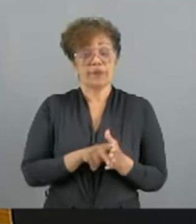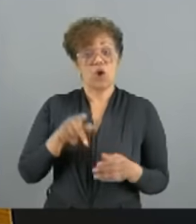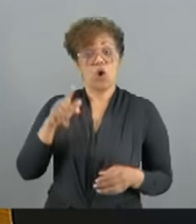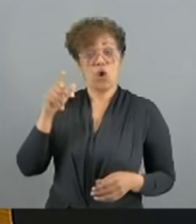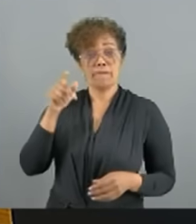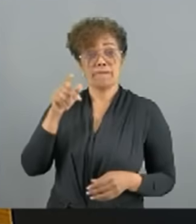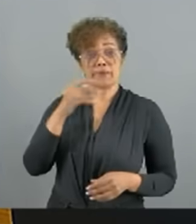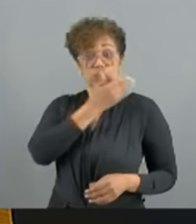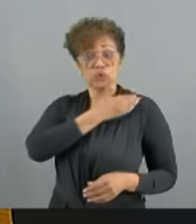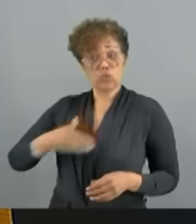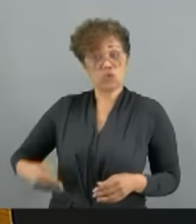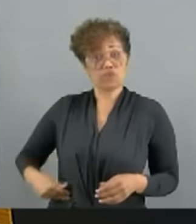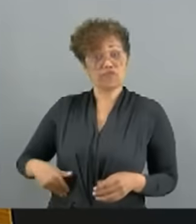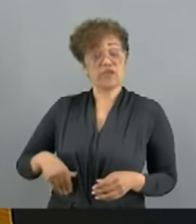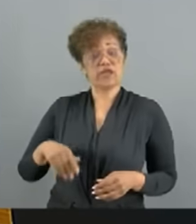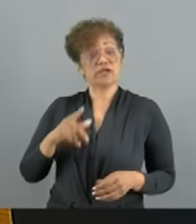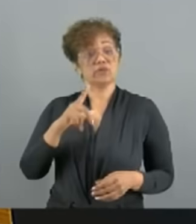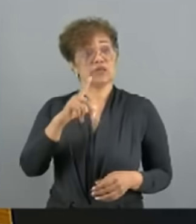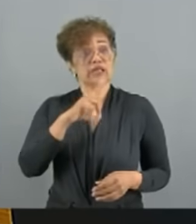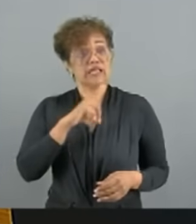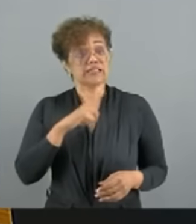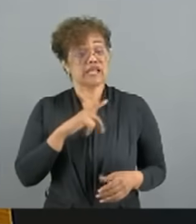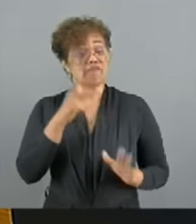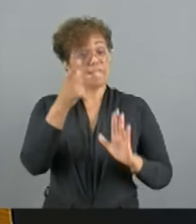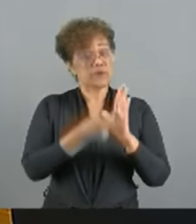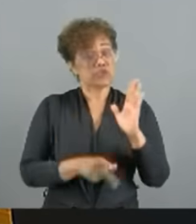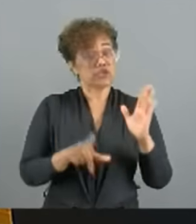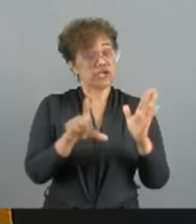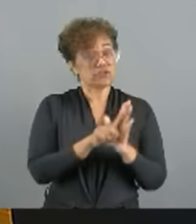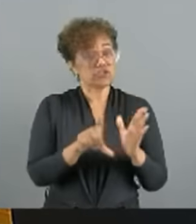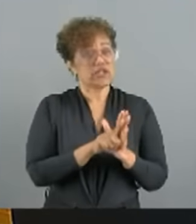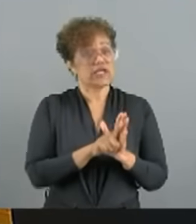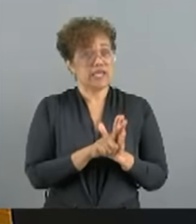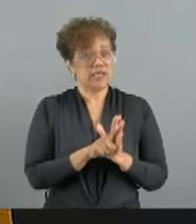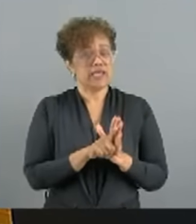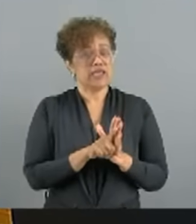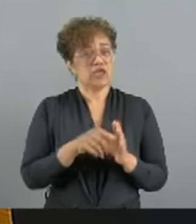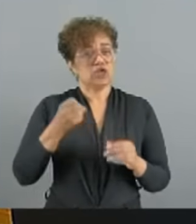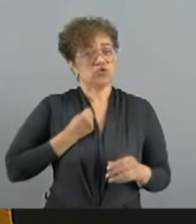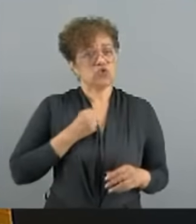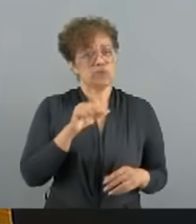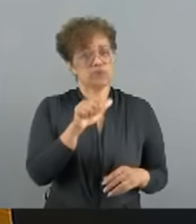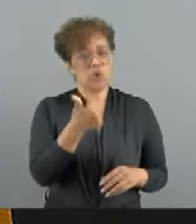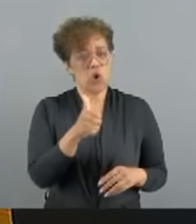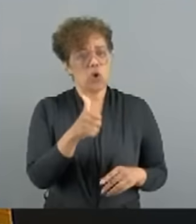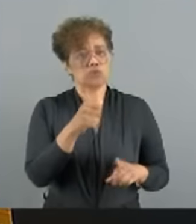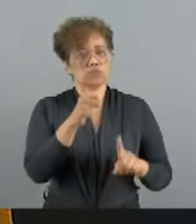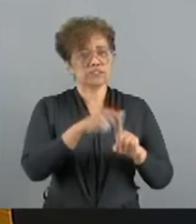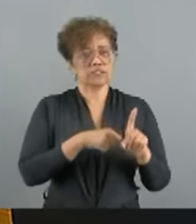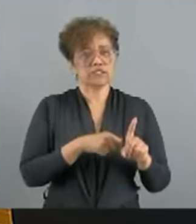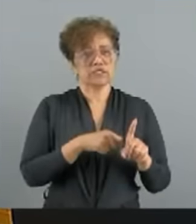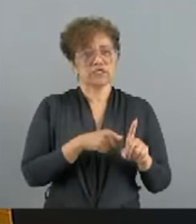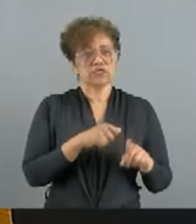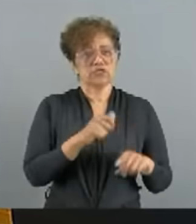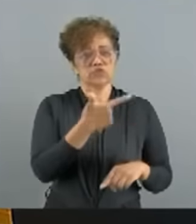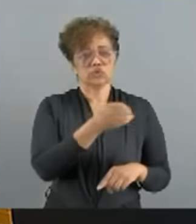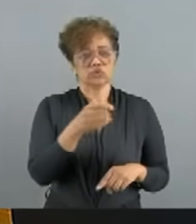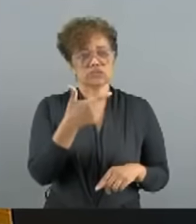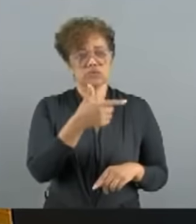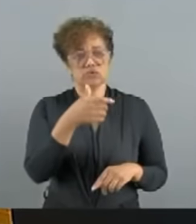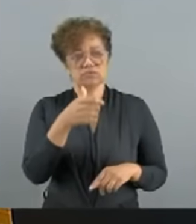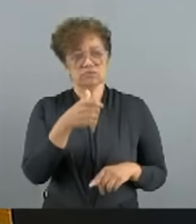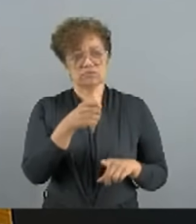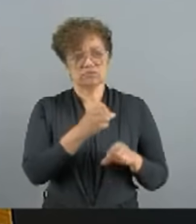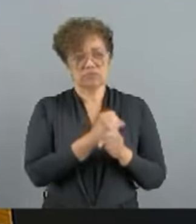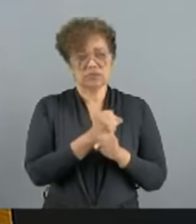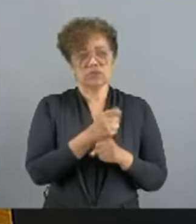governo anterior, houve aqui um projeto de lei de conversão número 11 de 2019 para endurecer.